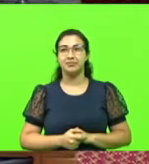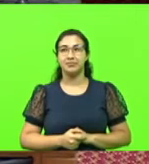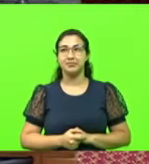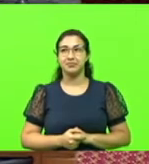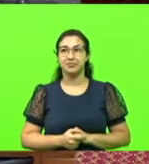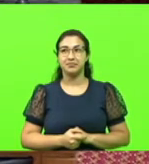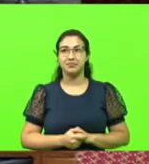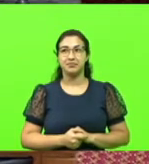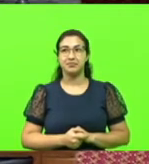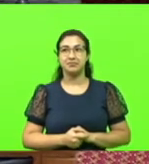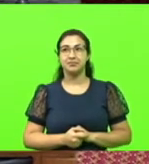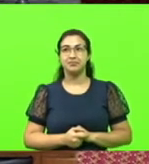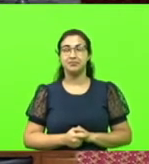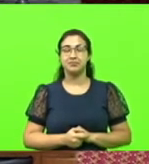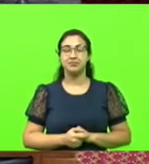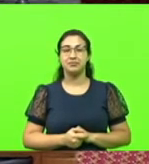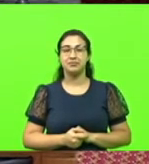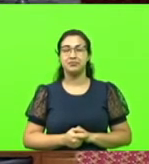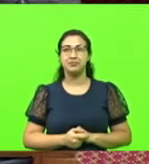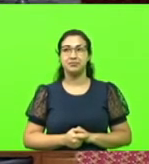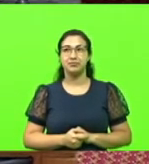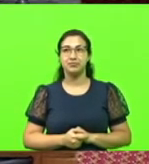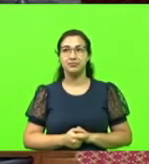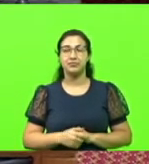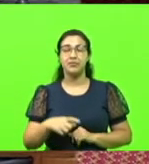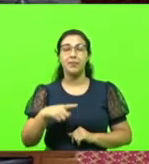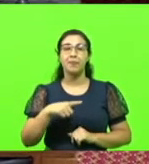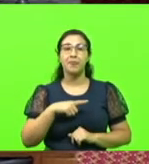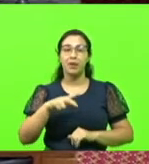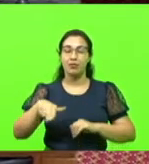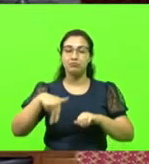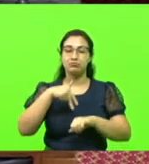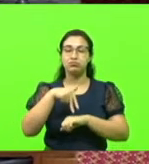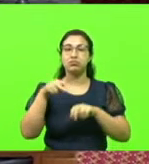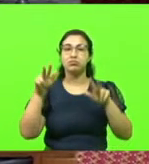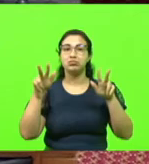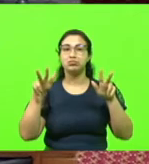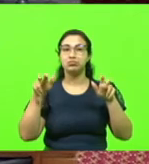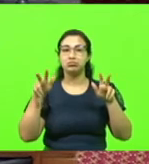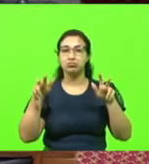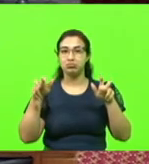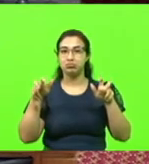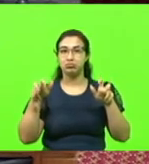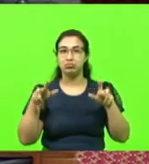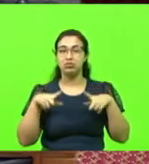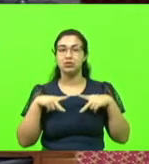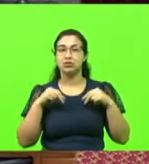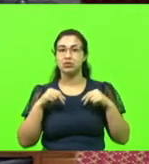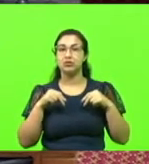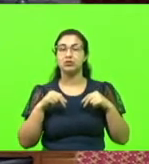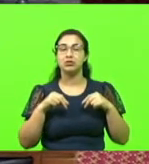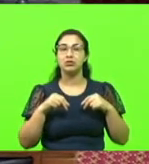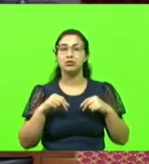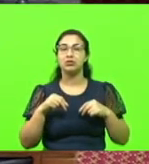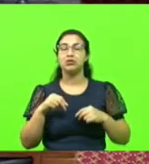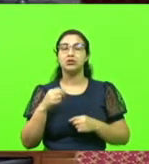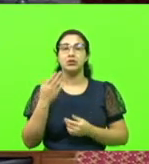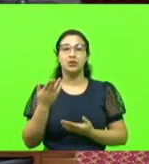E o que me traz à tribuna nesta tarde de hoje é o merecido reconhecimento que se faz à Universidade do Alto Vale